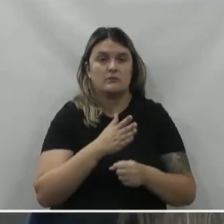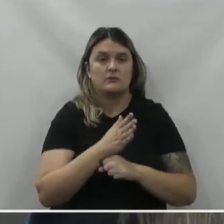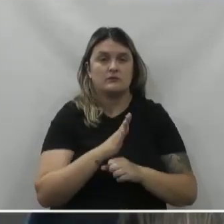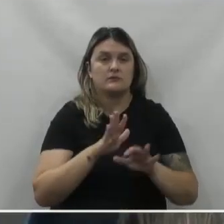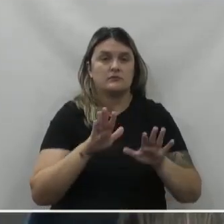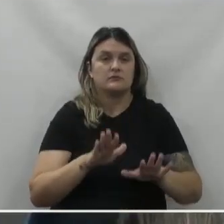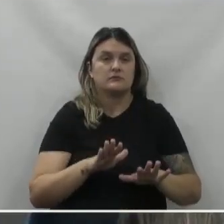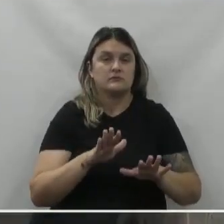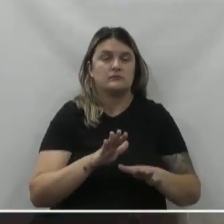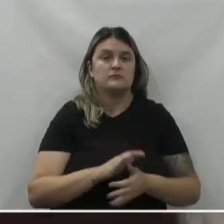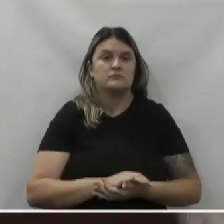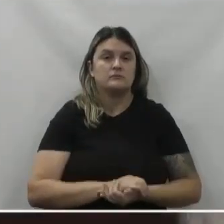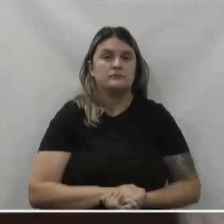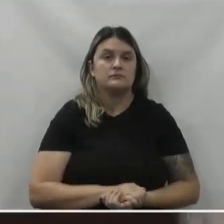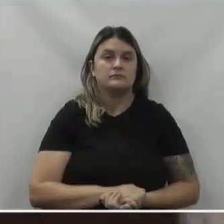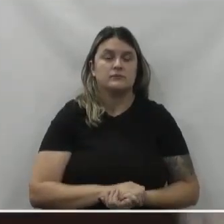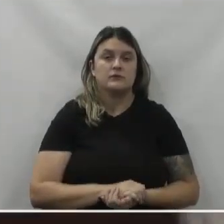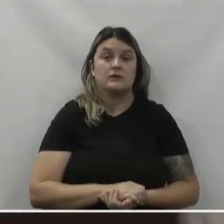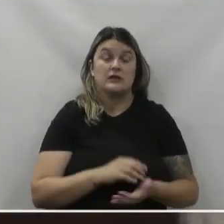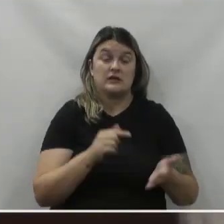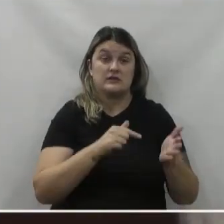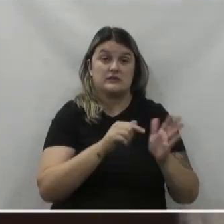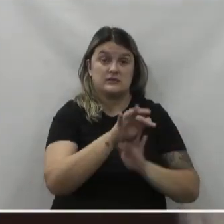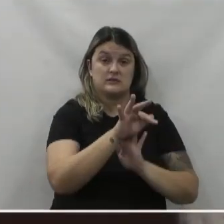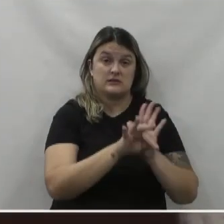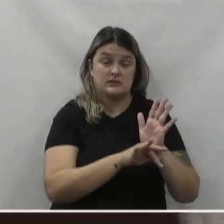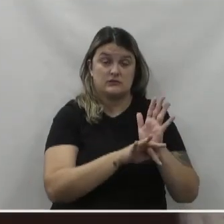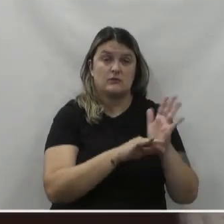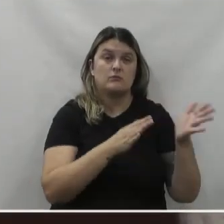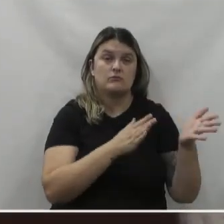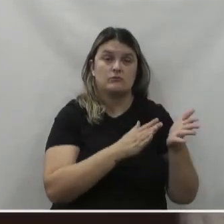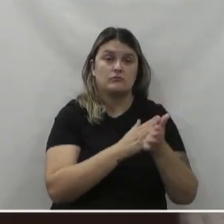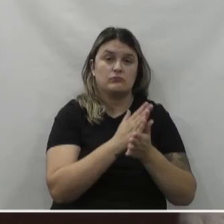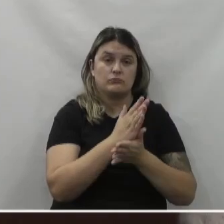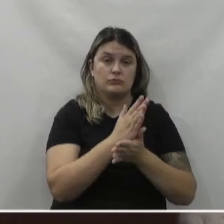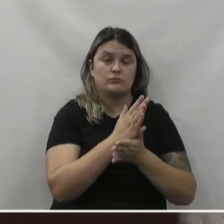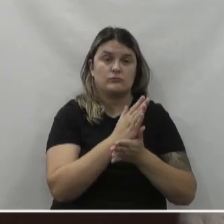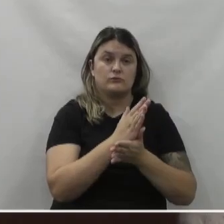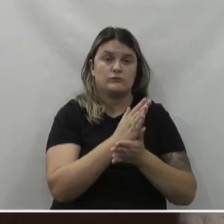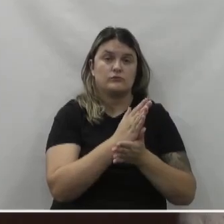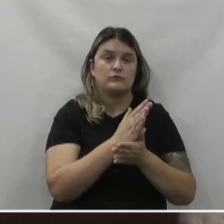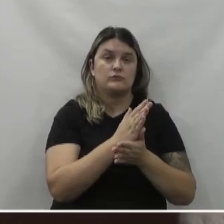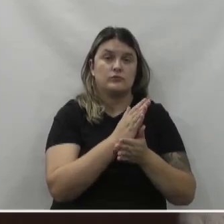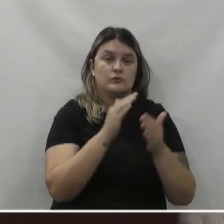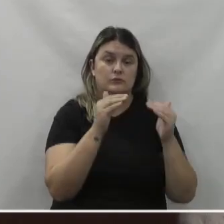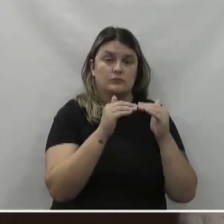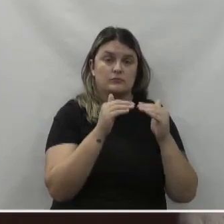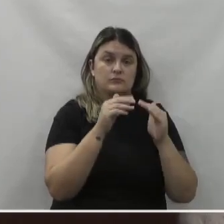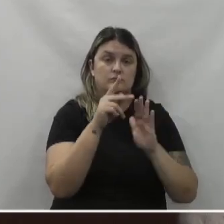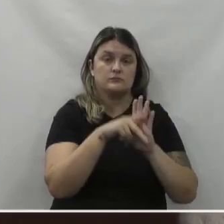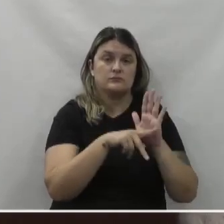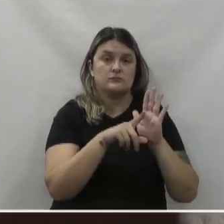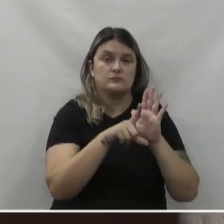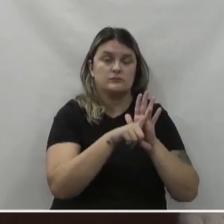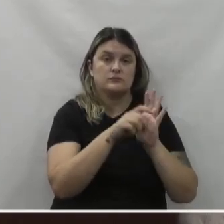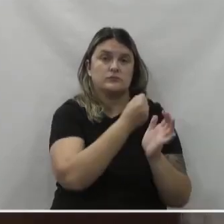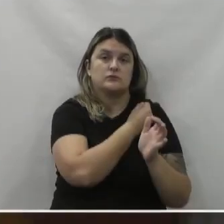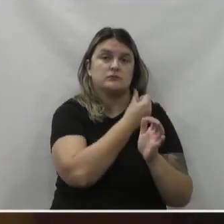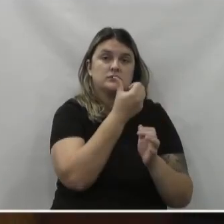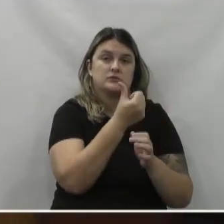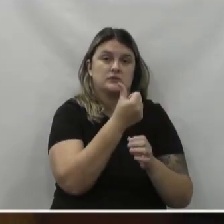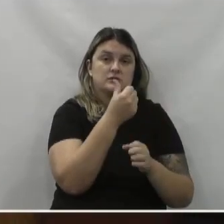estão. Aprovado. Parecer fundamentado da Comissão de Finanças, Orçamento e Patrimônio, favorável ao projeto de lei ordinária número